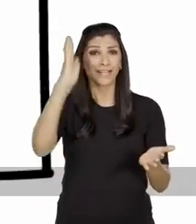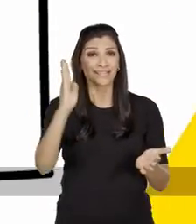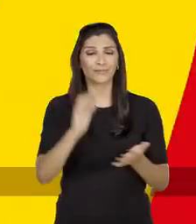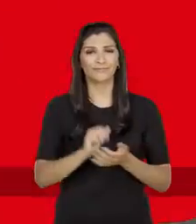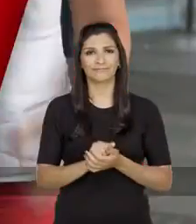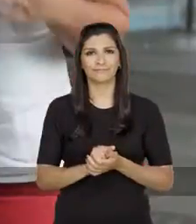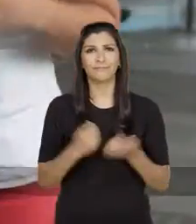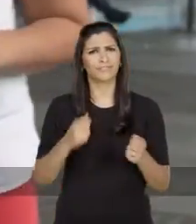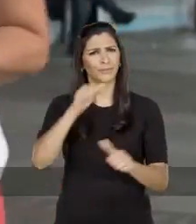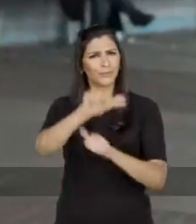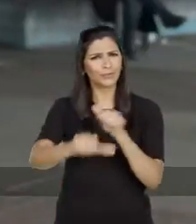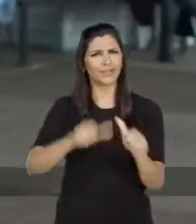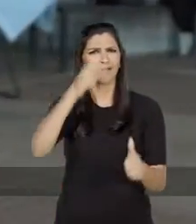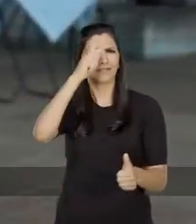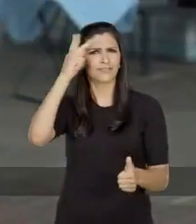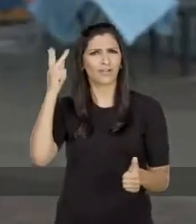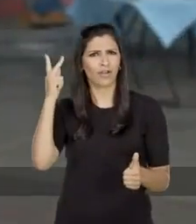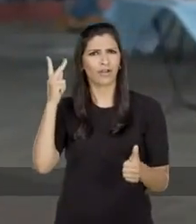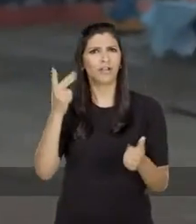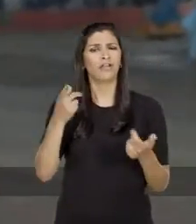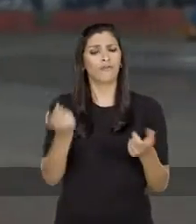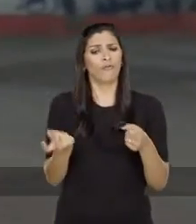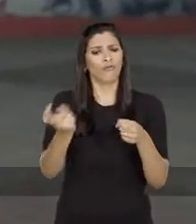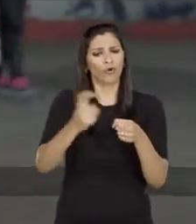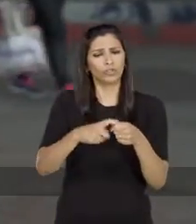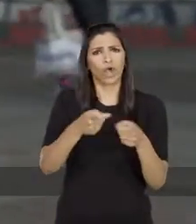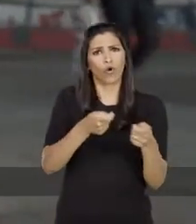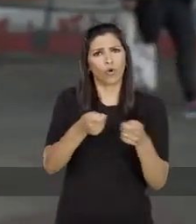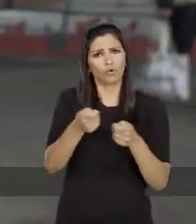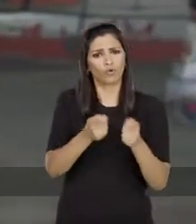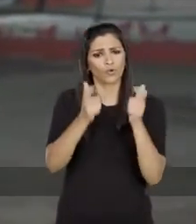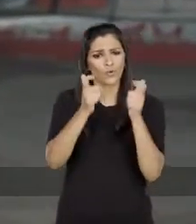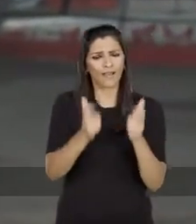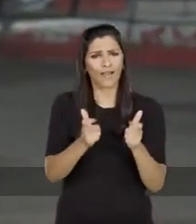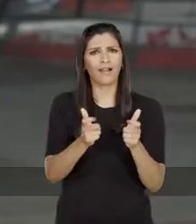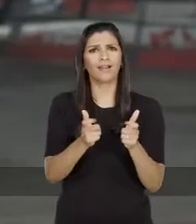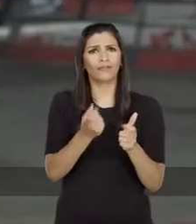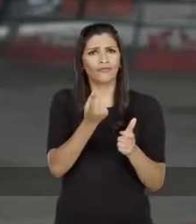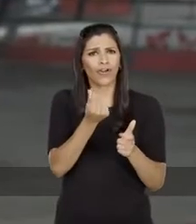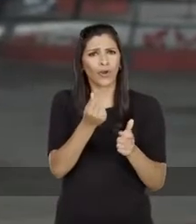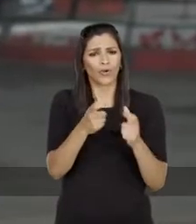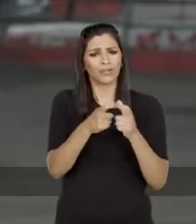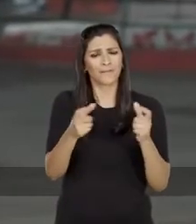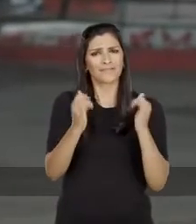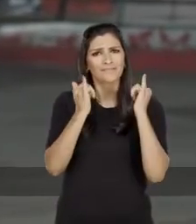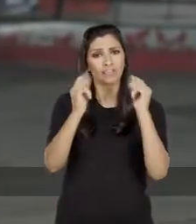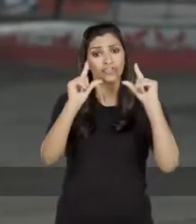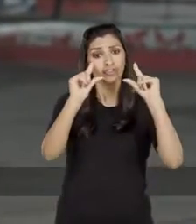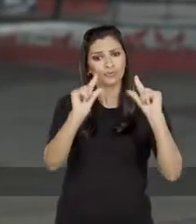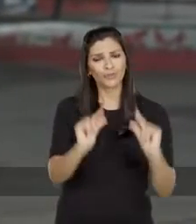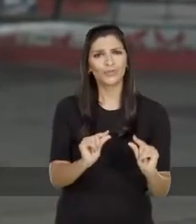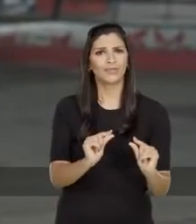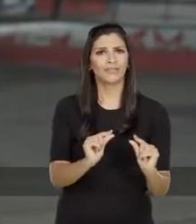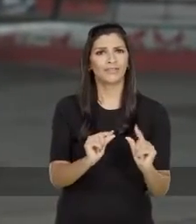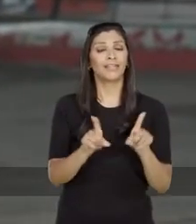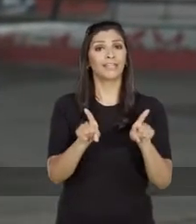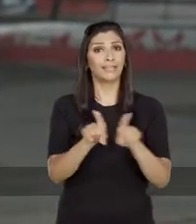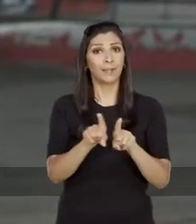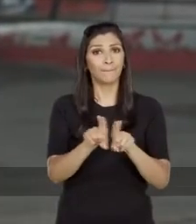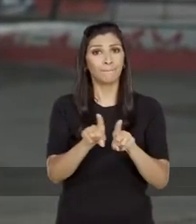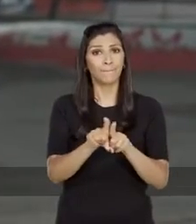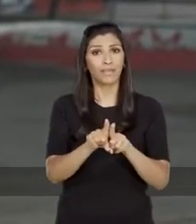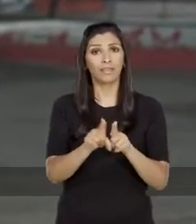do Brasil. Está na hora de mudar essa história. Vamos retomar o controle do órgão que regula as tarifas para reduzir o